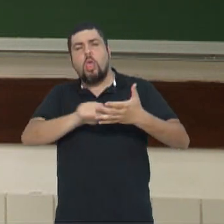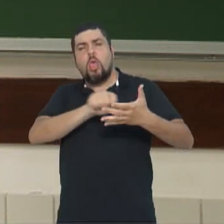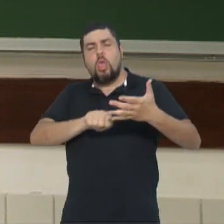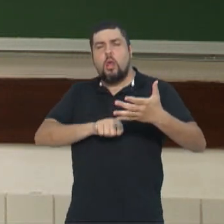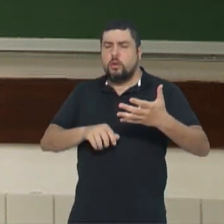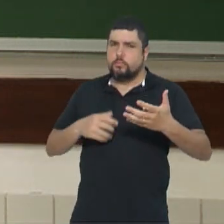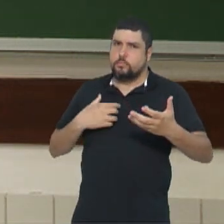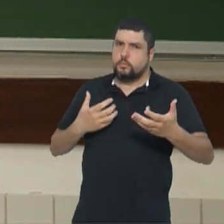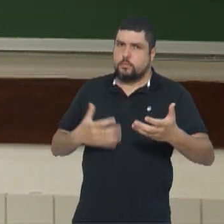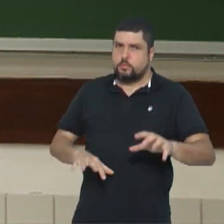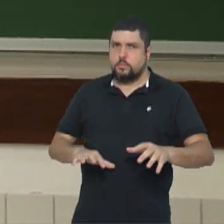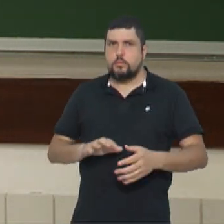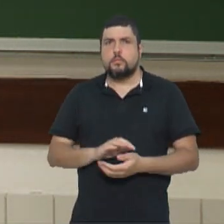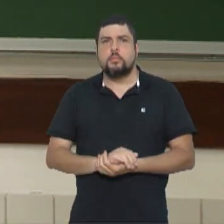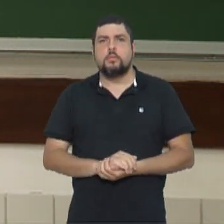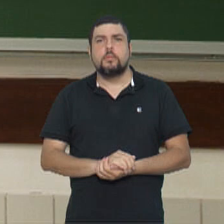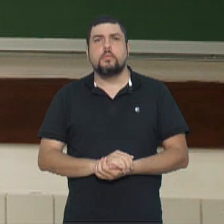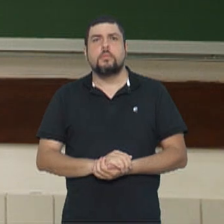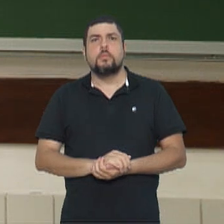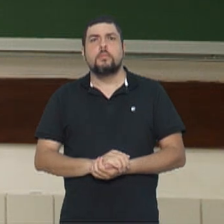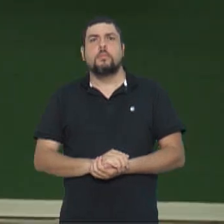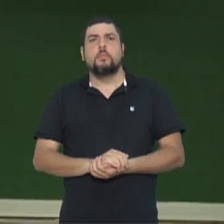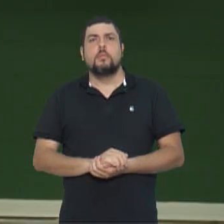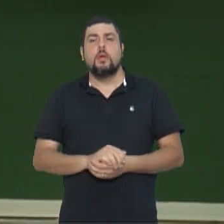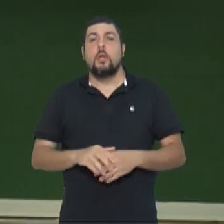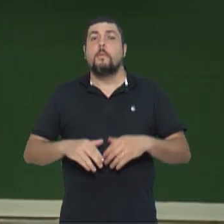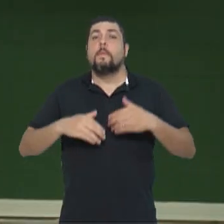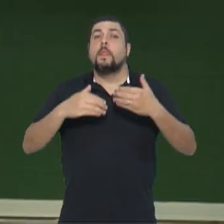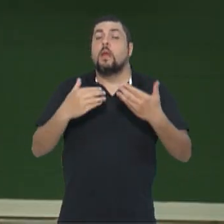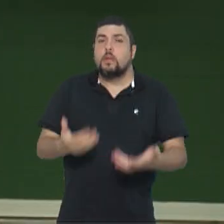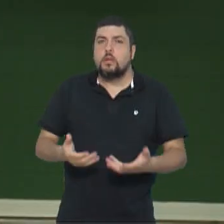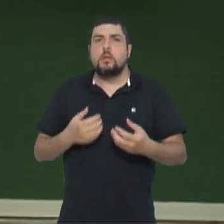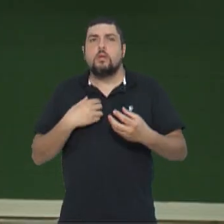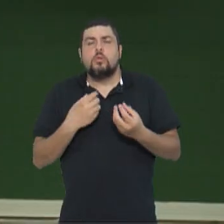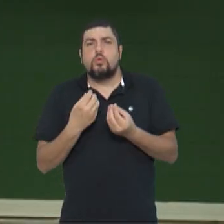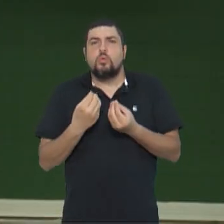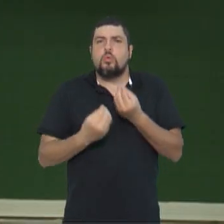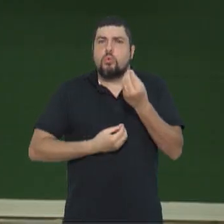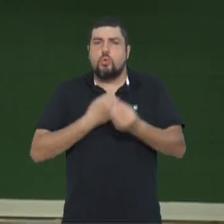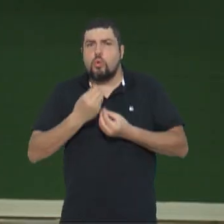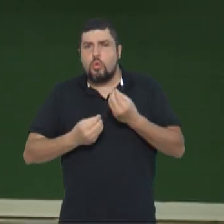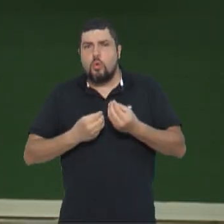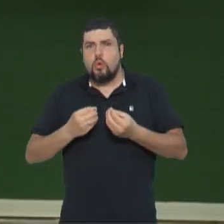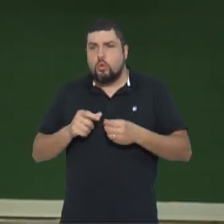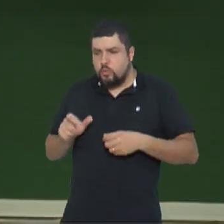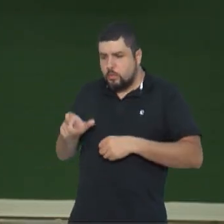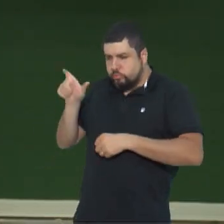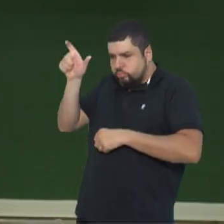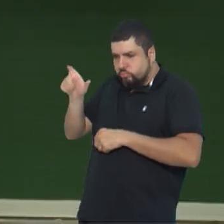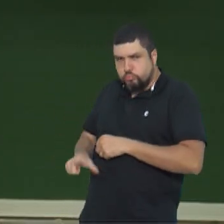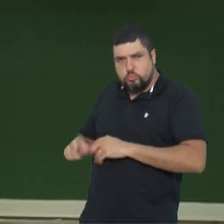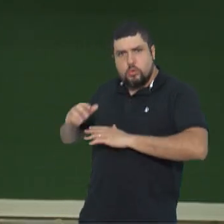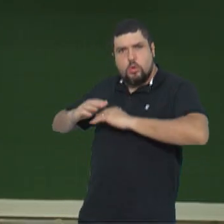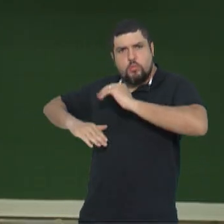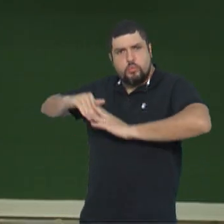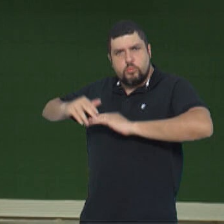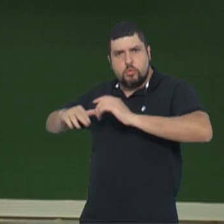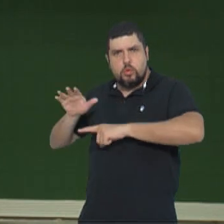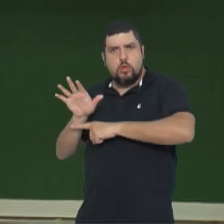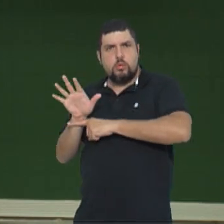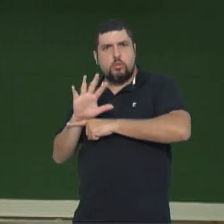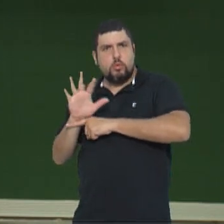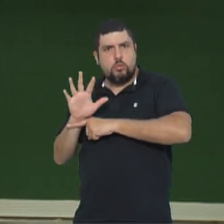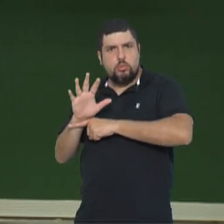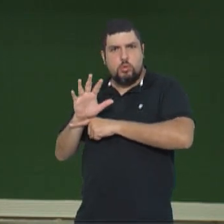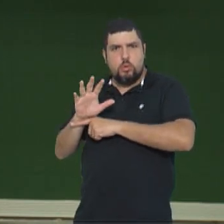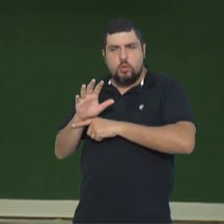Beleza? Vamos lá? Então a gente vai se colocar no lugar de um crítico de cinema, no lugar de alguém que quer fazer análise de uma obra. E